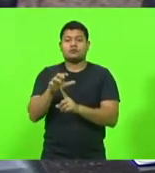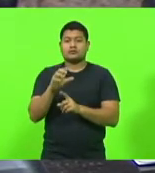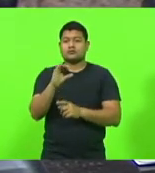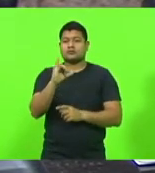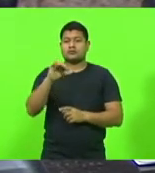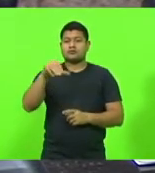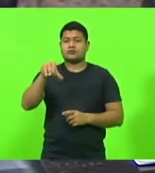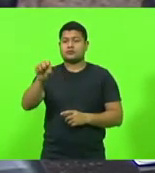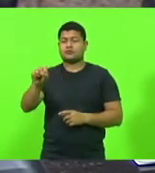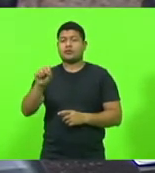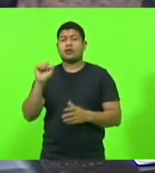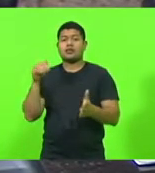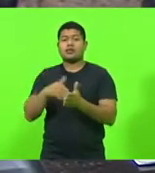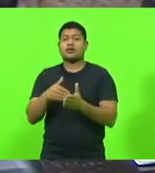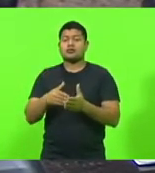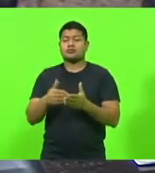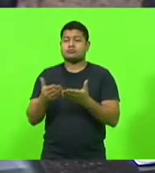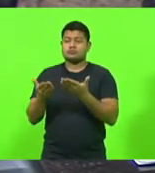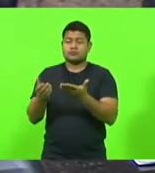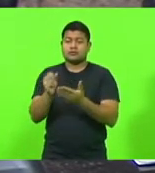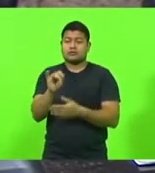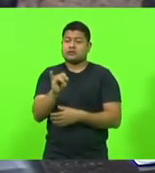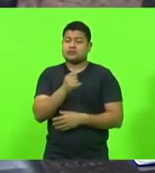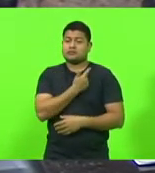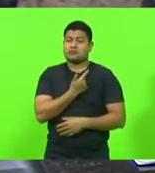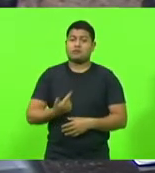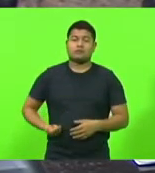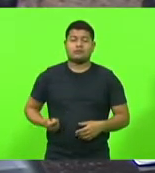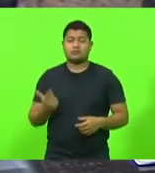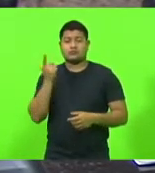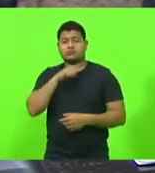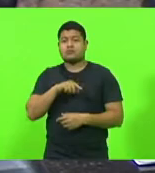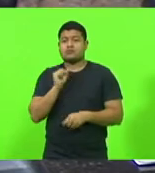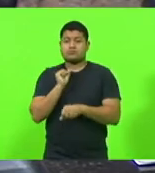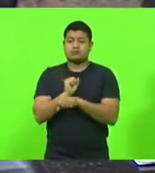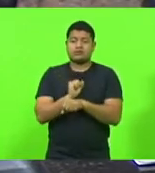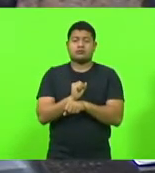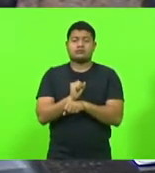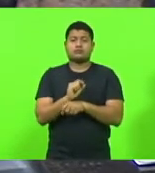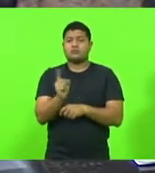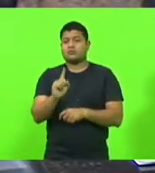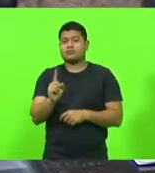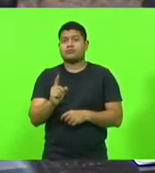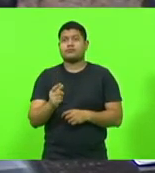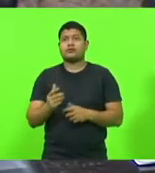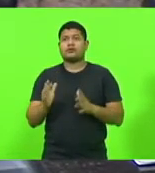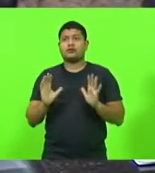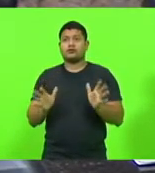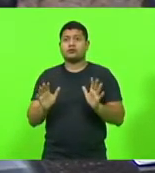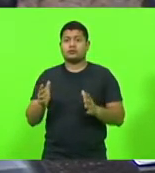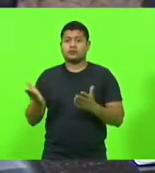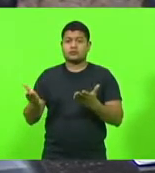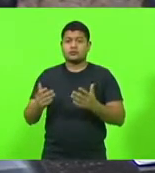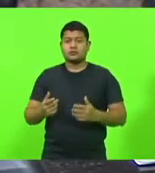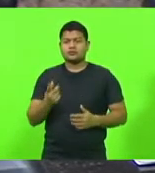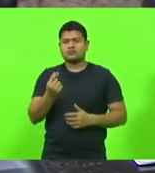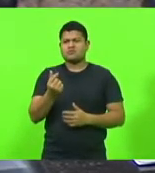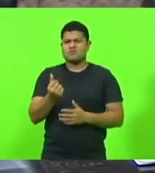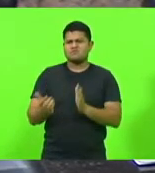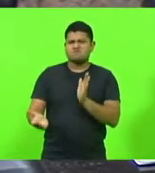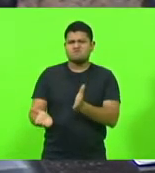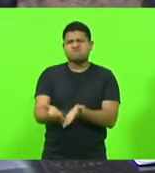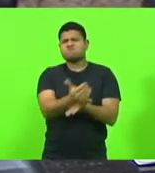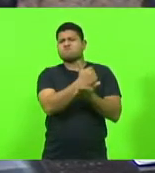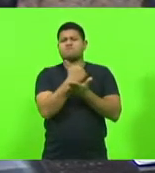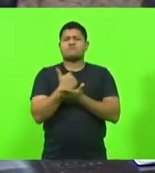arrecadar esse ICMS, já que ele se gaba de que está aumentando a arrecadação, de